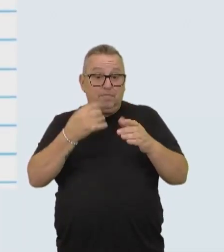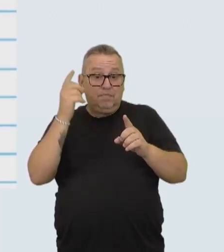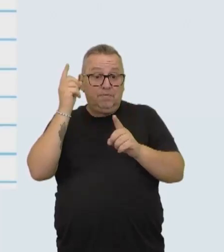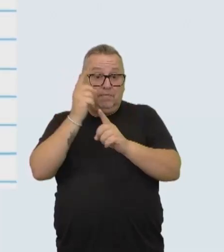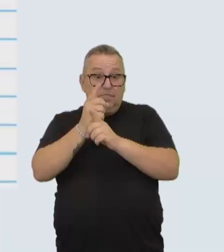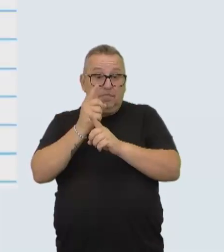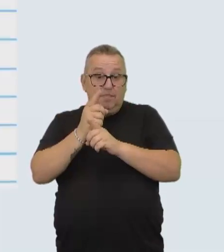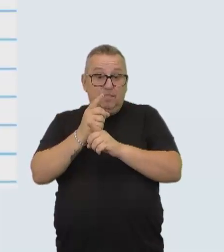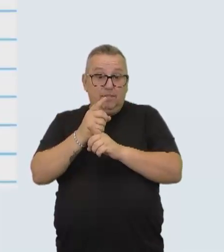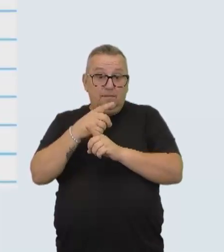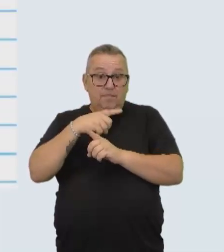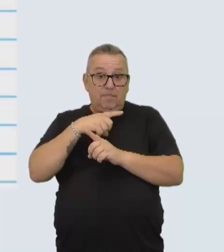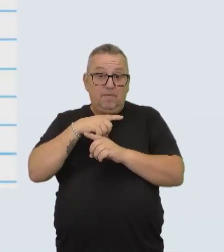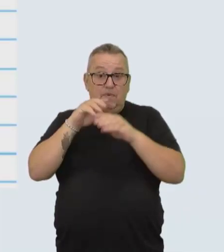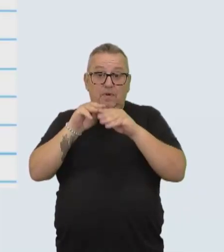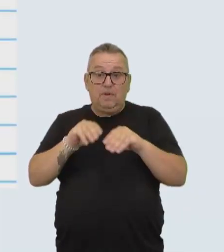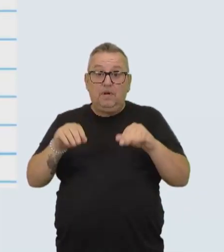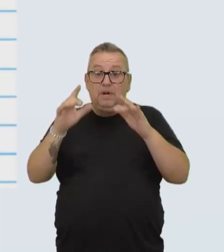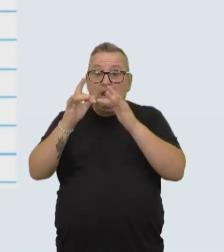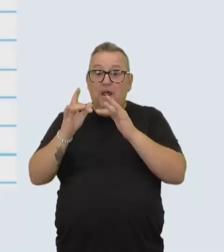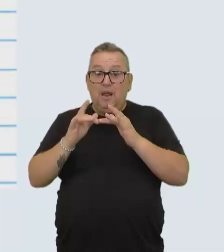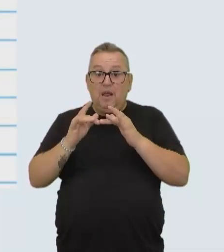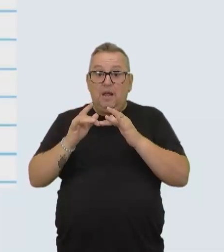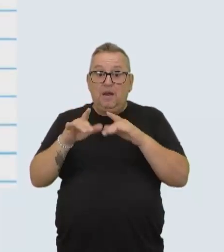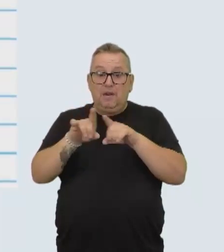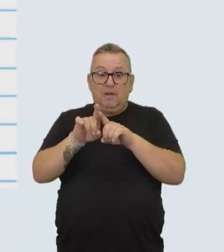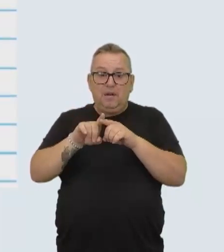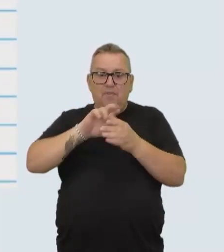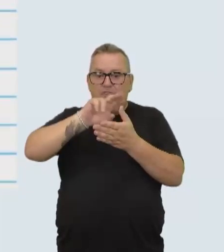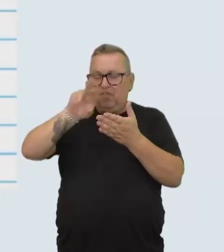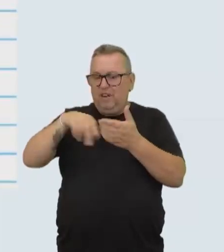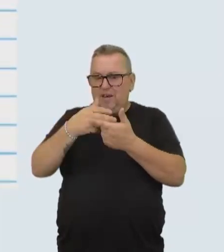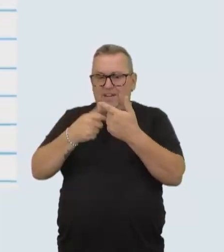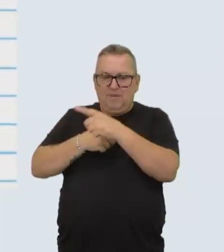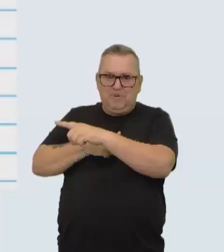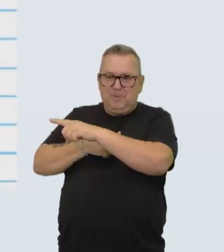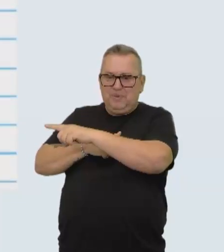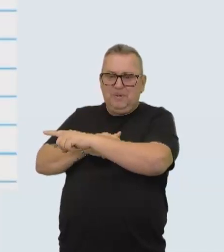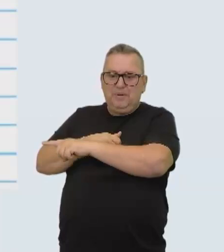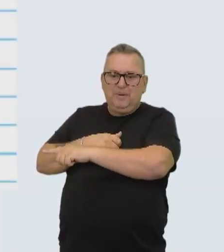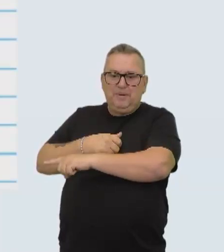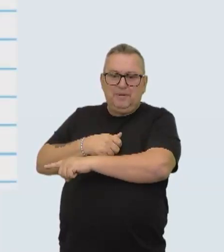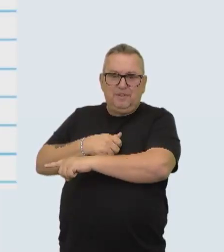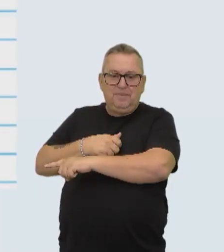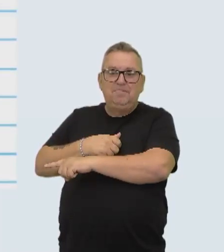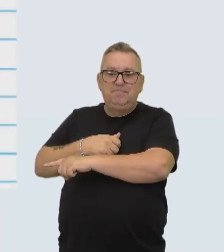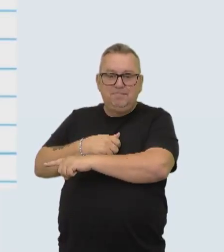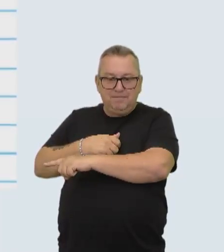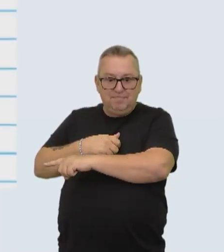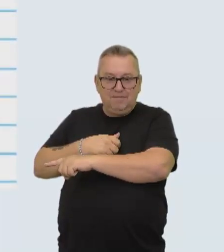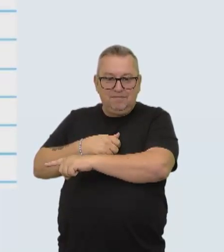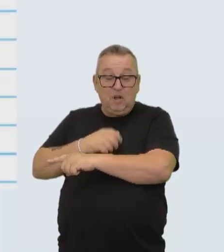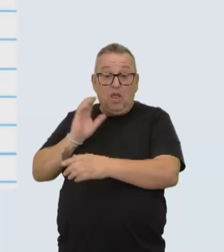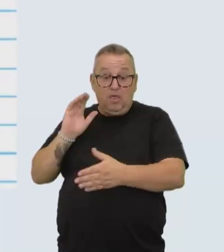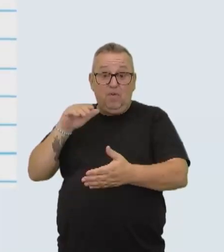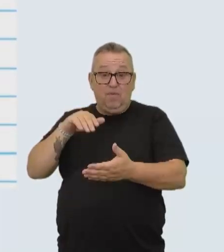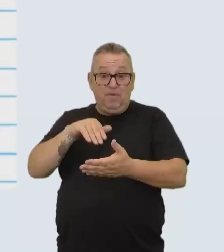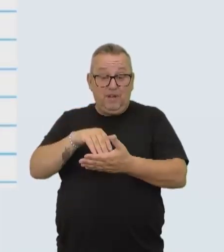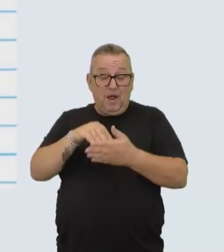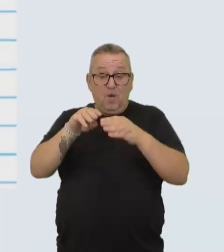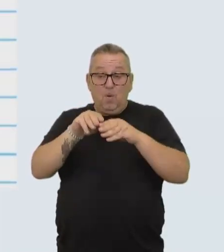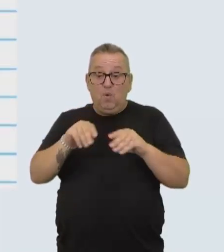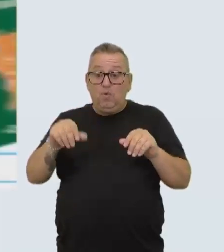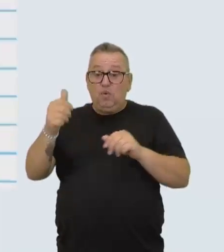caráter êutrico, o caráter sálico, a relação Qi, o micáceo, anfibolítico, feldispático e silicoso. Ao final, o